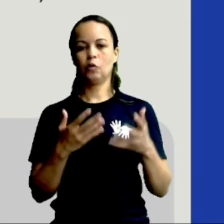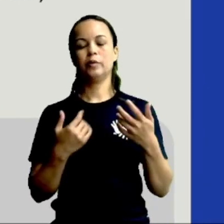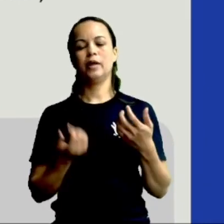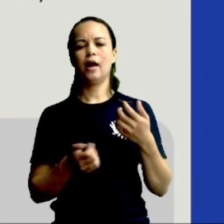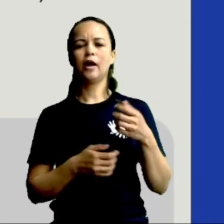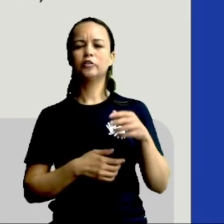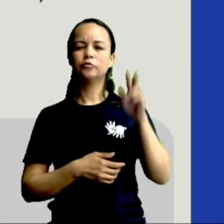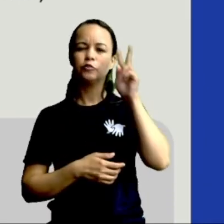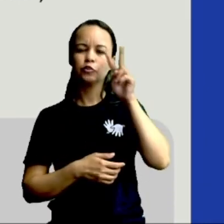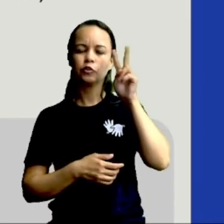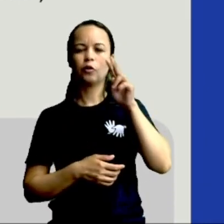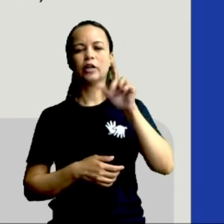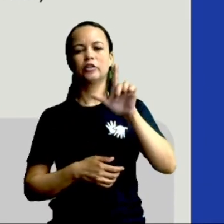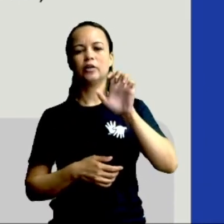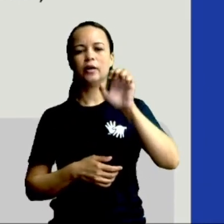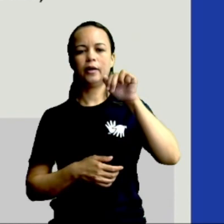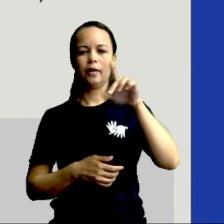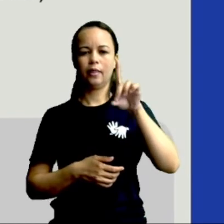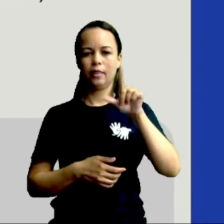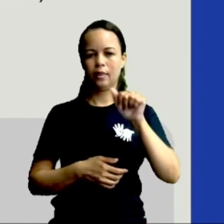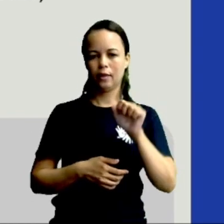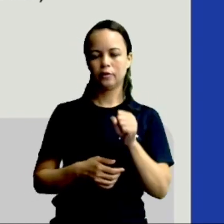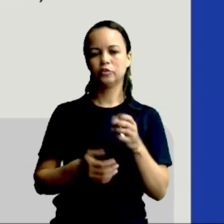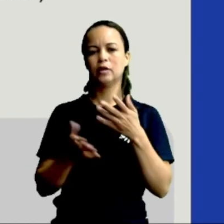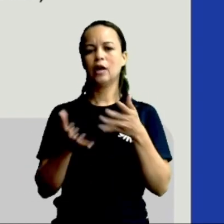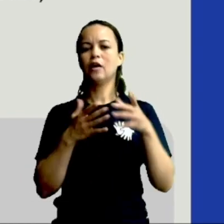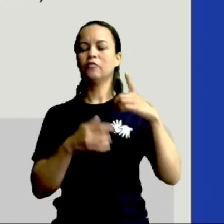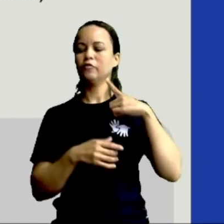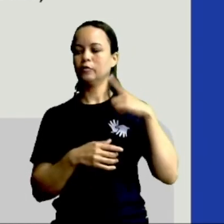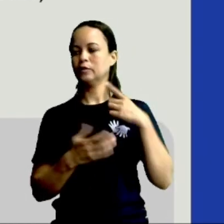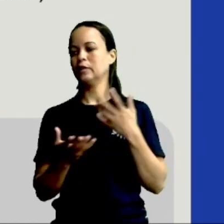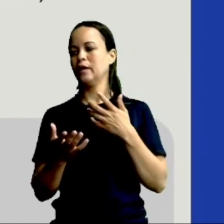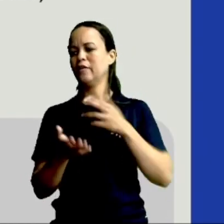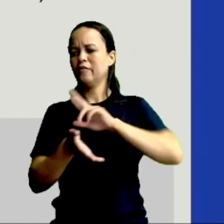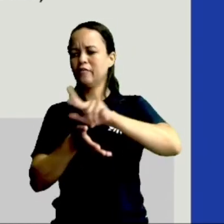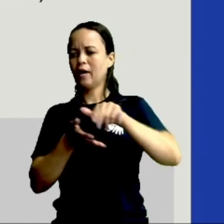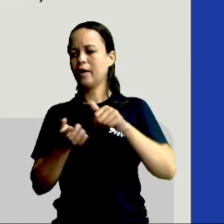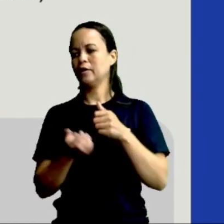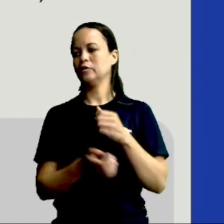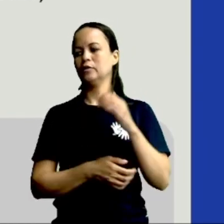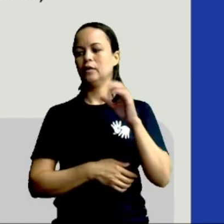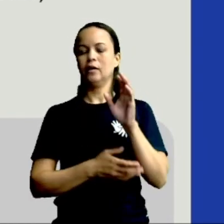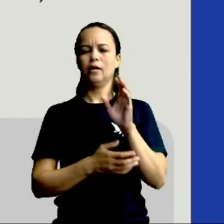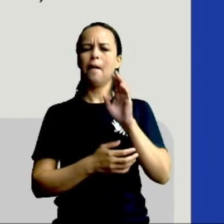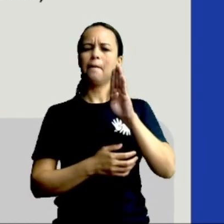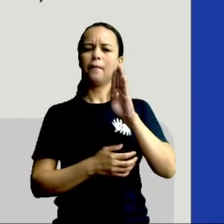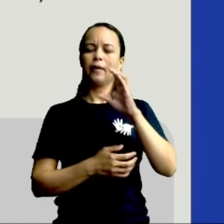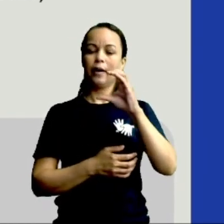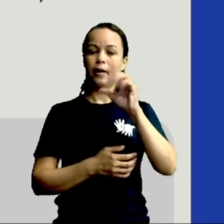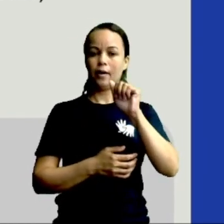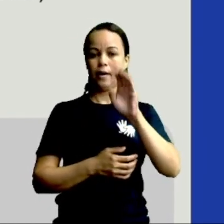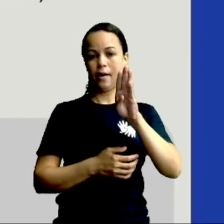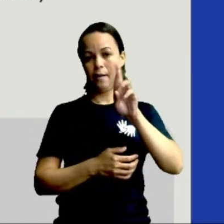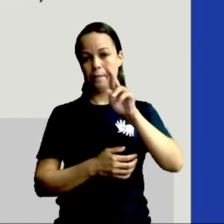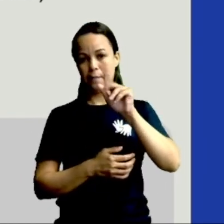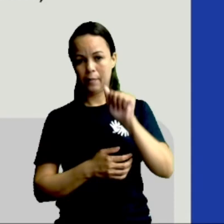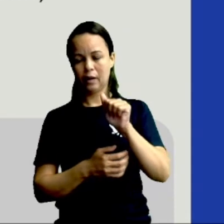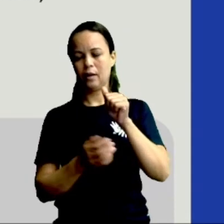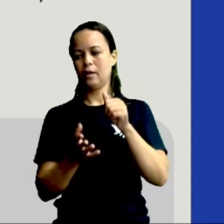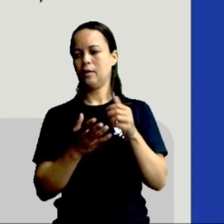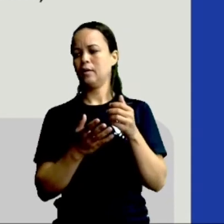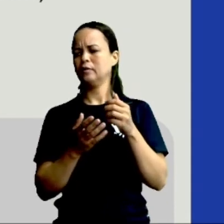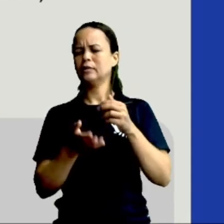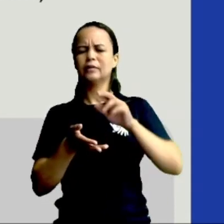que a gente tanto vê na escola, nós vamos ter cabra cabriola, pai do mato, quimbungo,